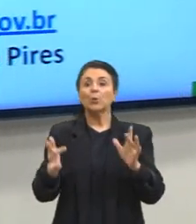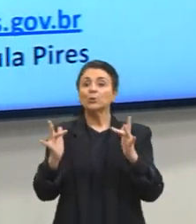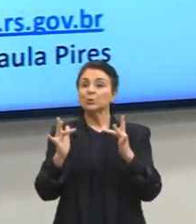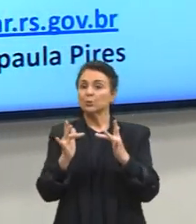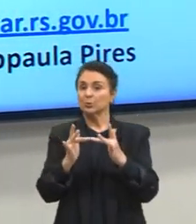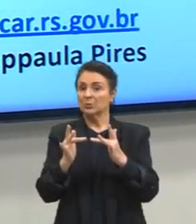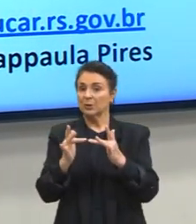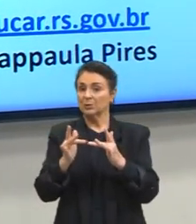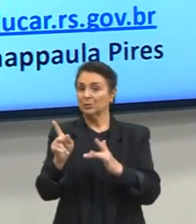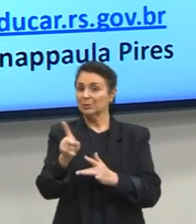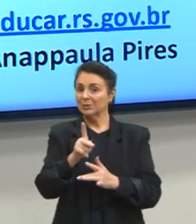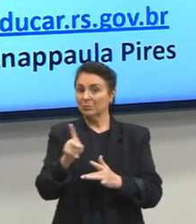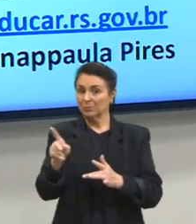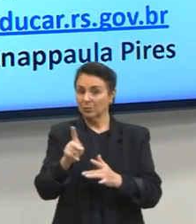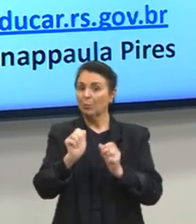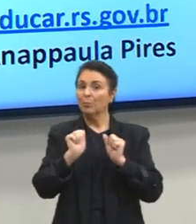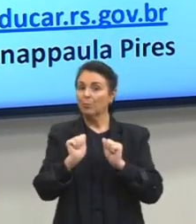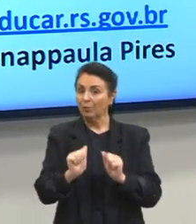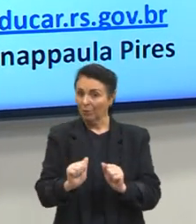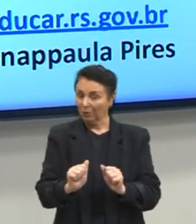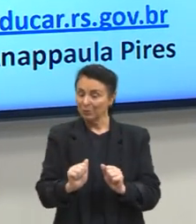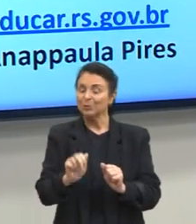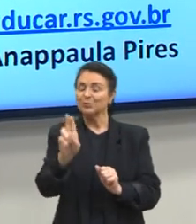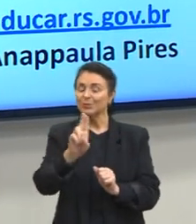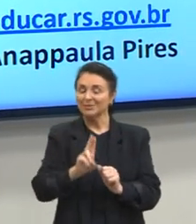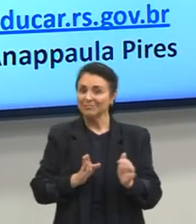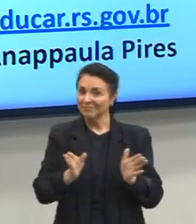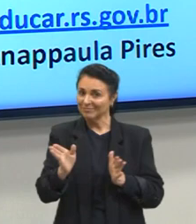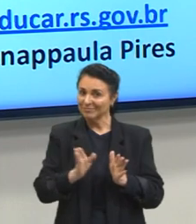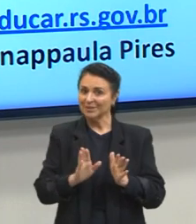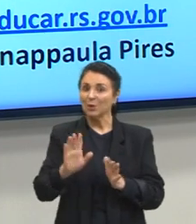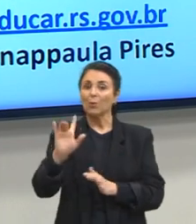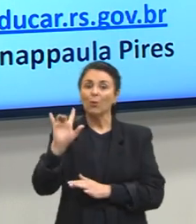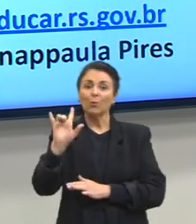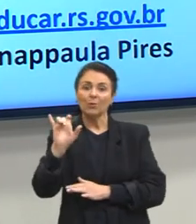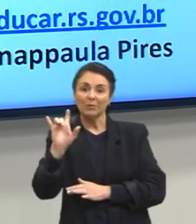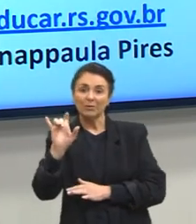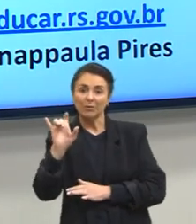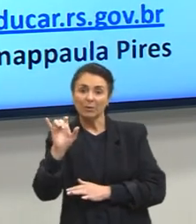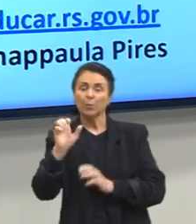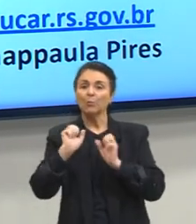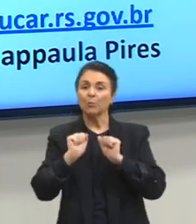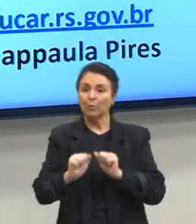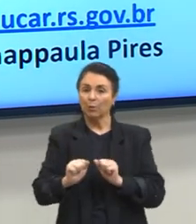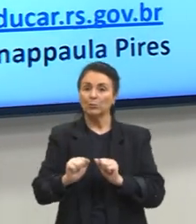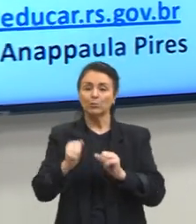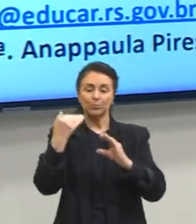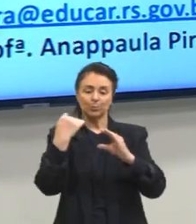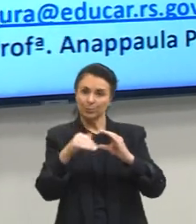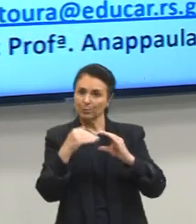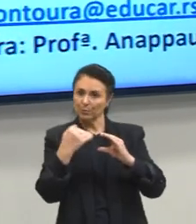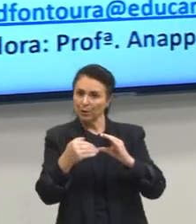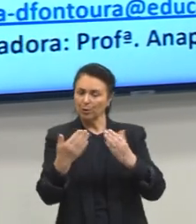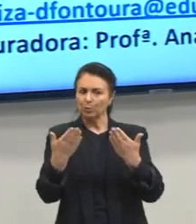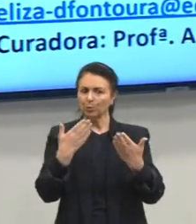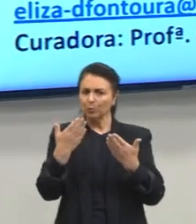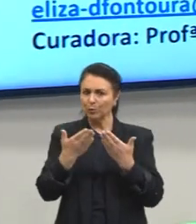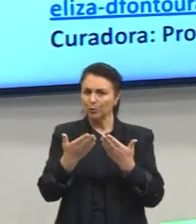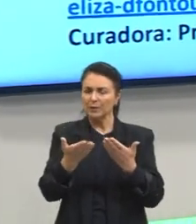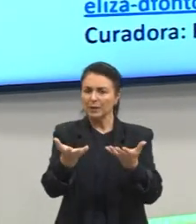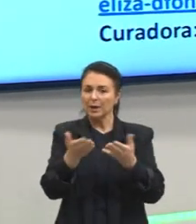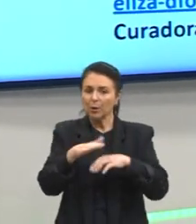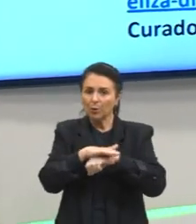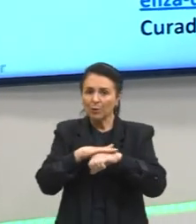os meus contatos que vocês podem também acessar o Instagram pode me mandar também e-mail se tem alguma dúvida